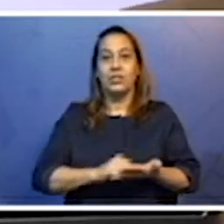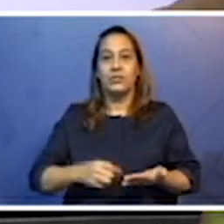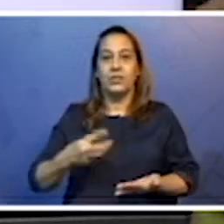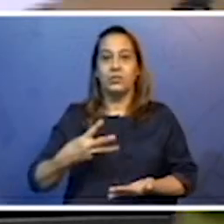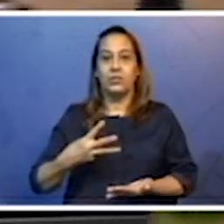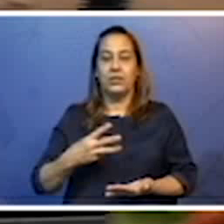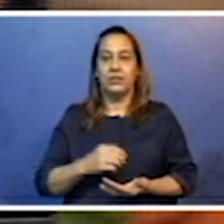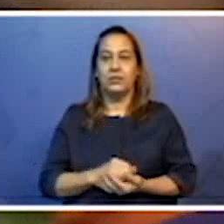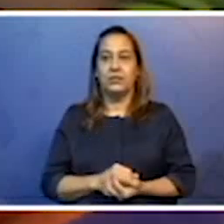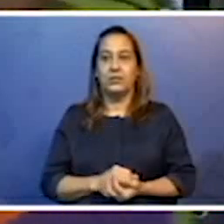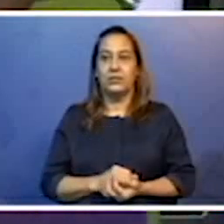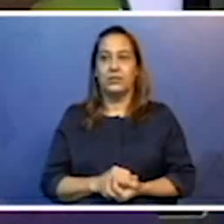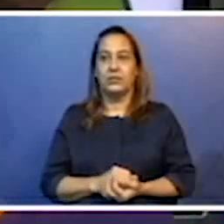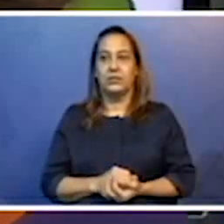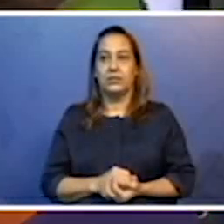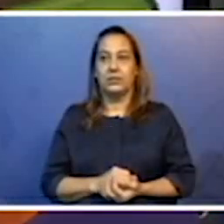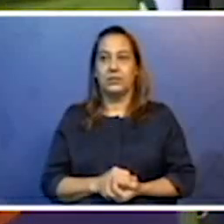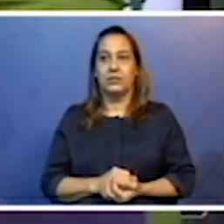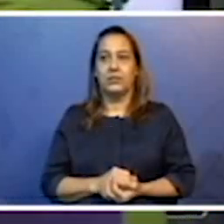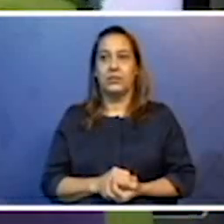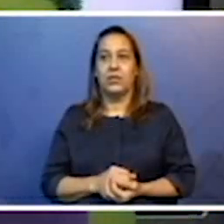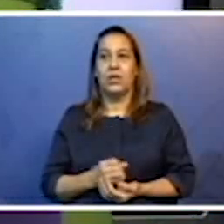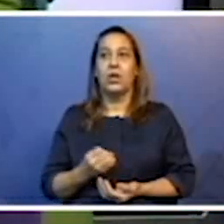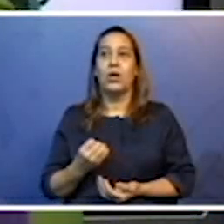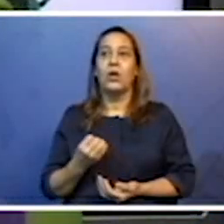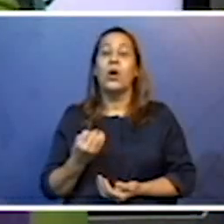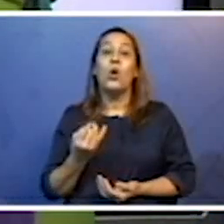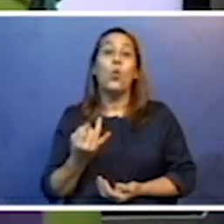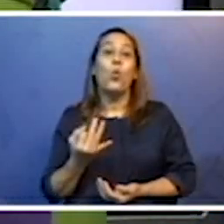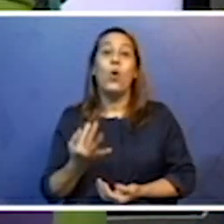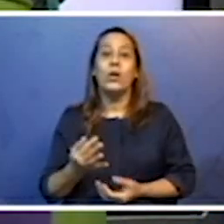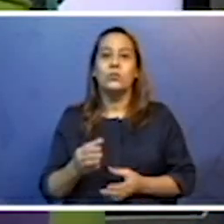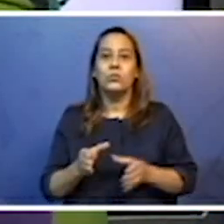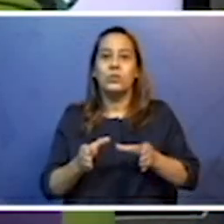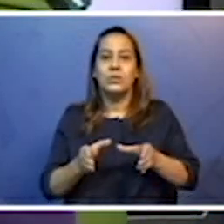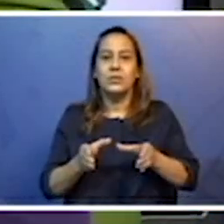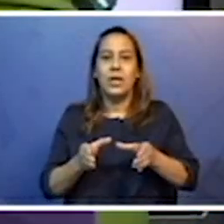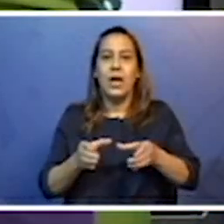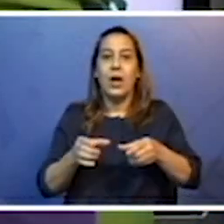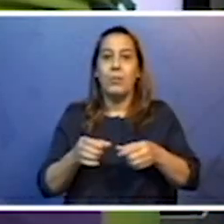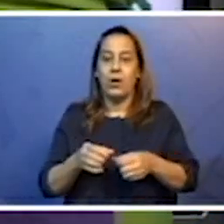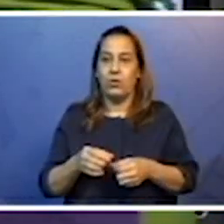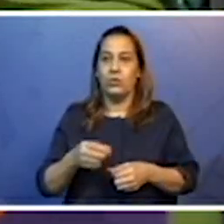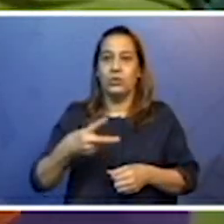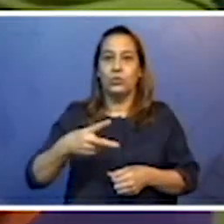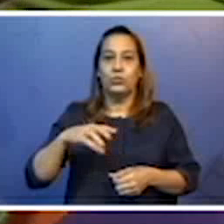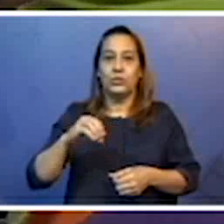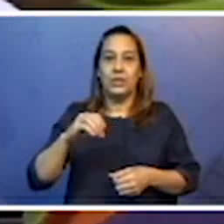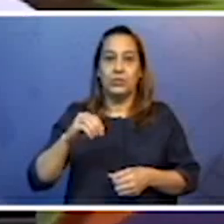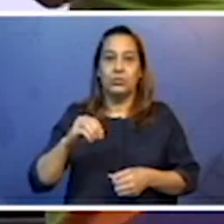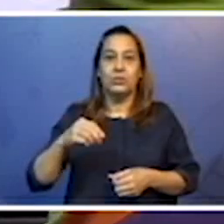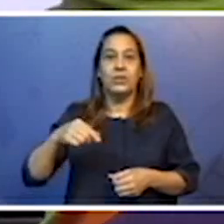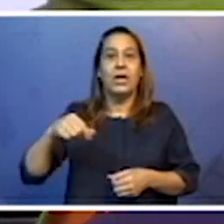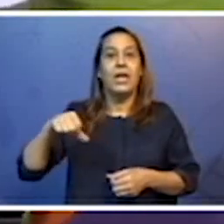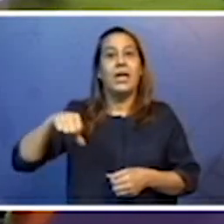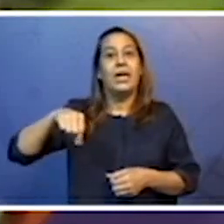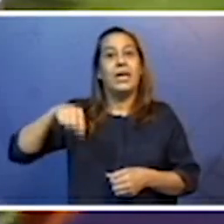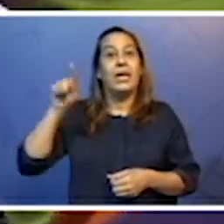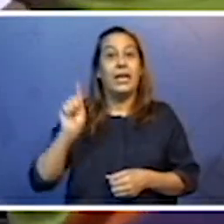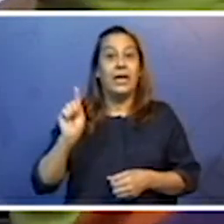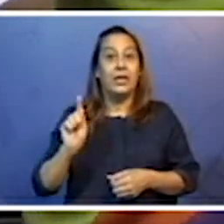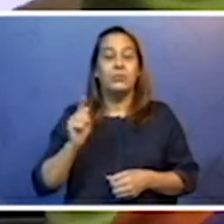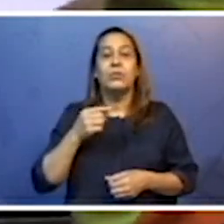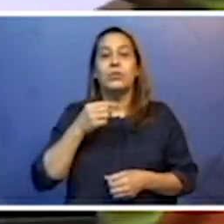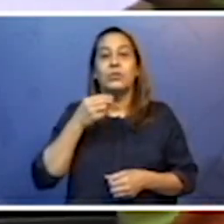3. Vamos ver o que está nos pedindo. Quantos pacotes de 200 gramas de